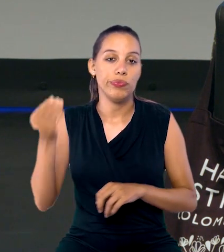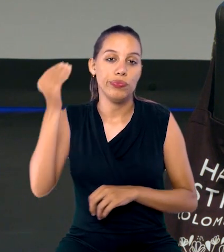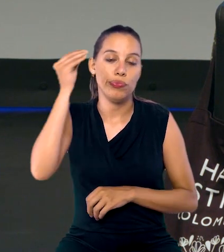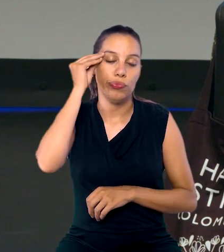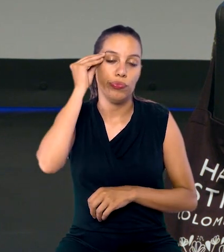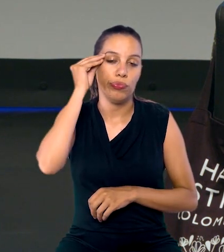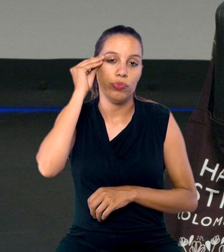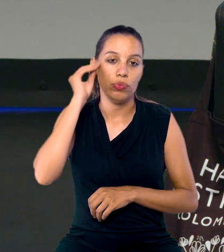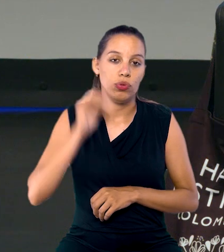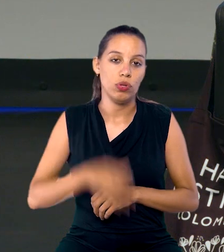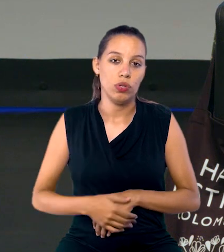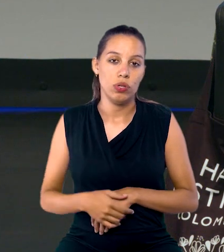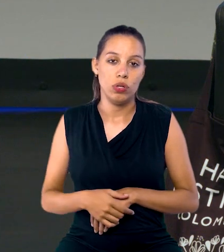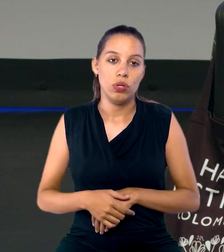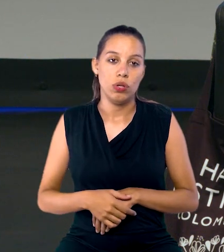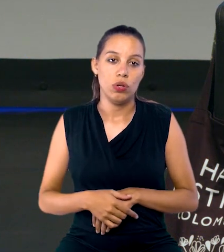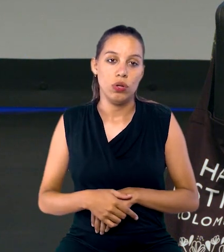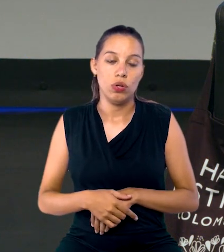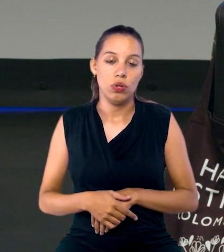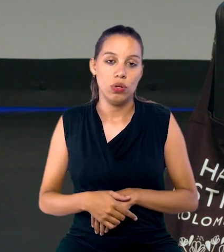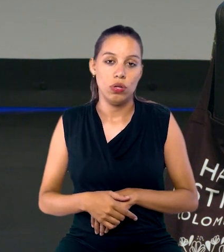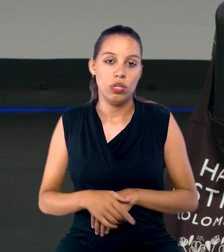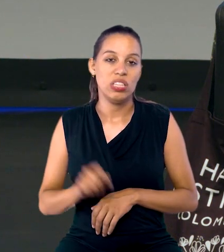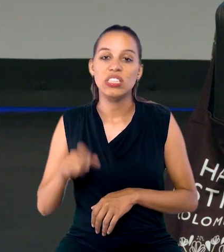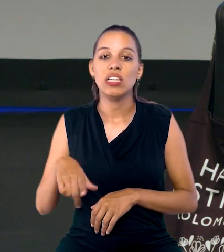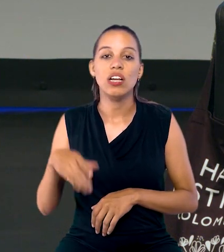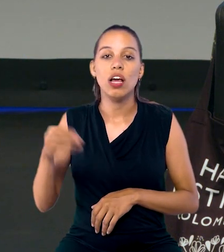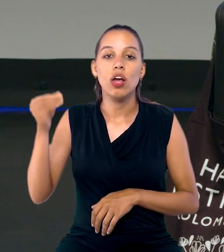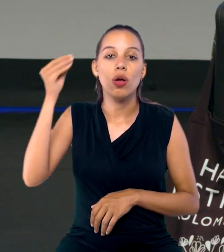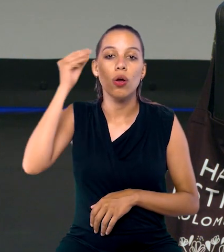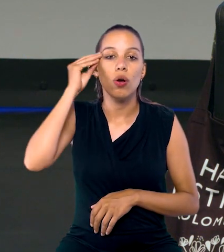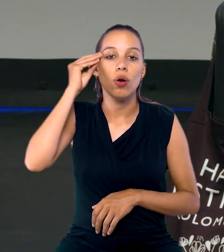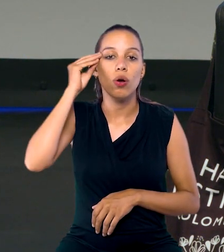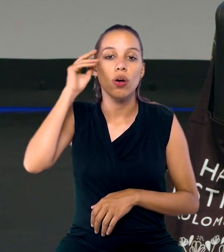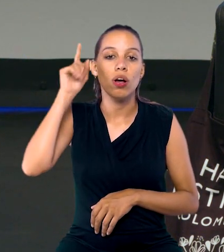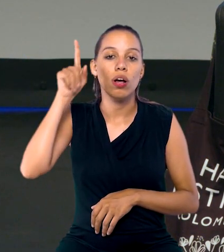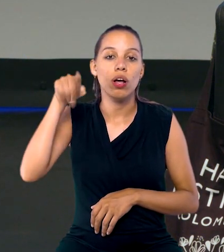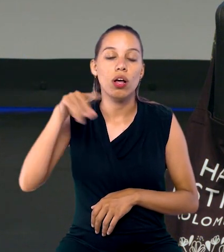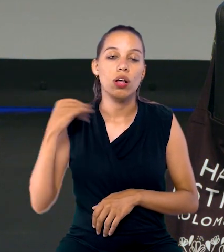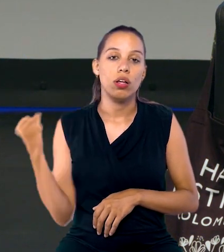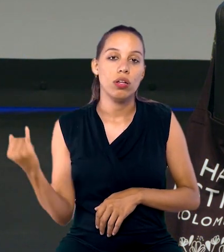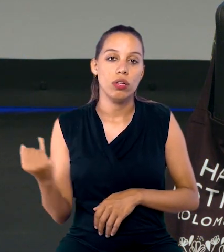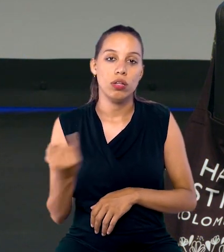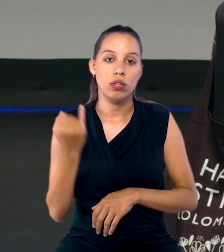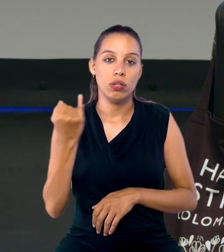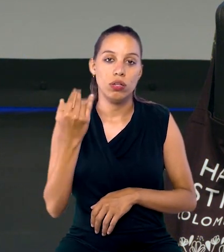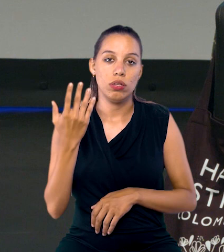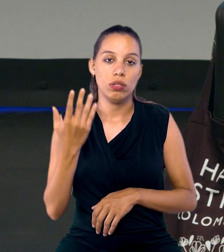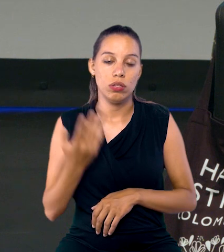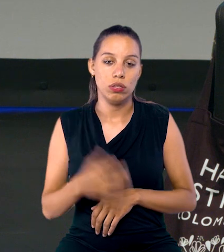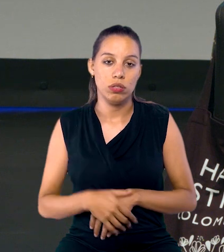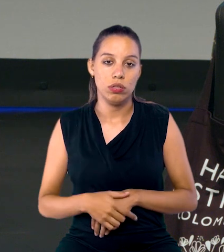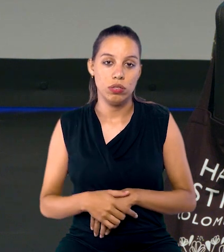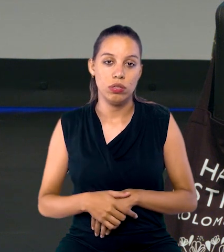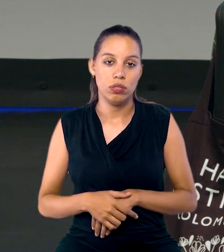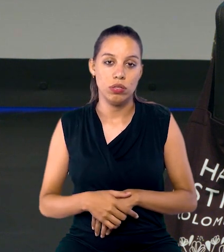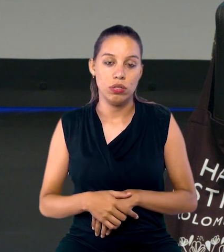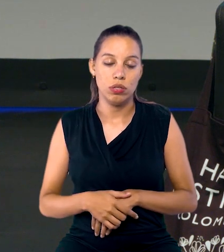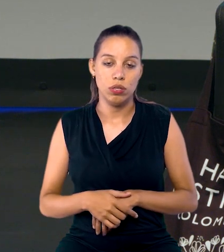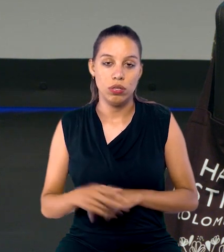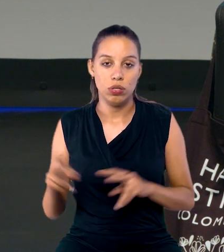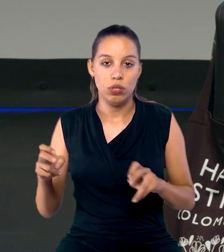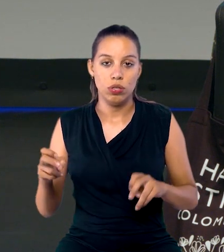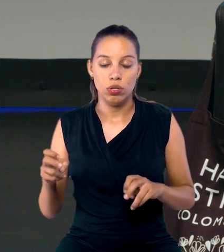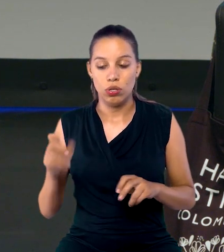né? Inclusive, a ideia de culpa, quem é o culpado e o inocente, é essencialmente individualista, né? E